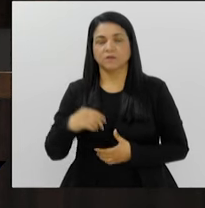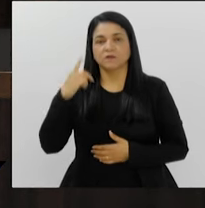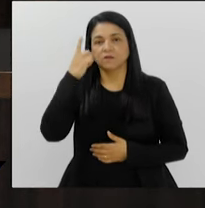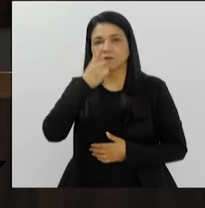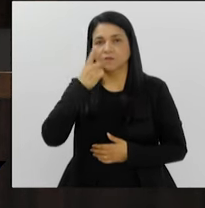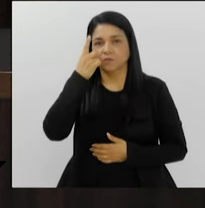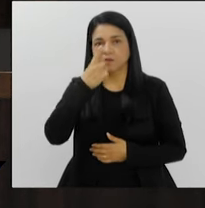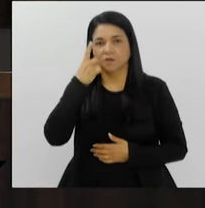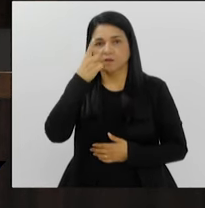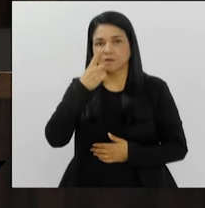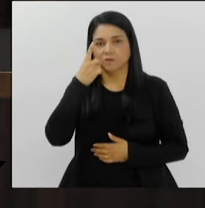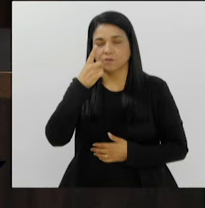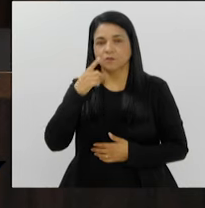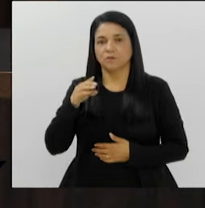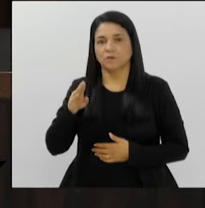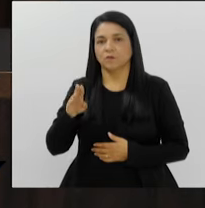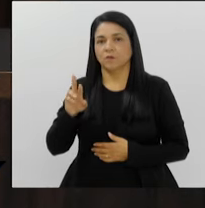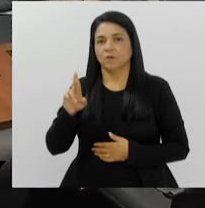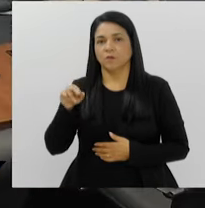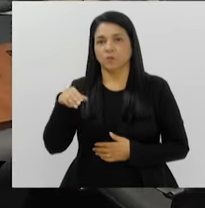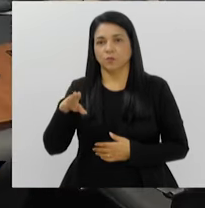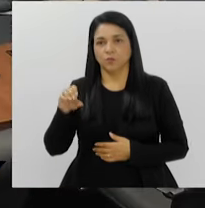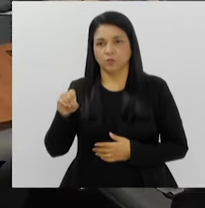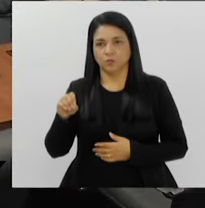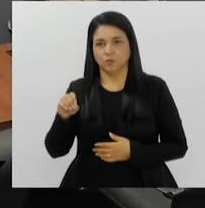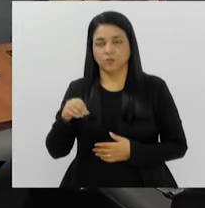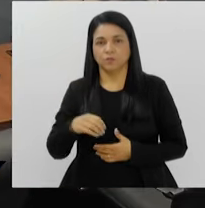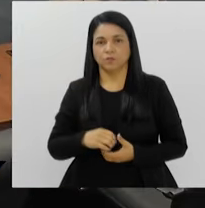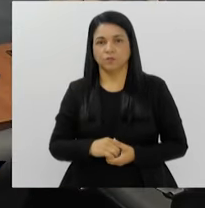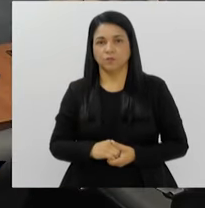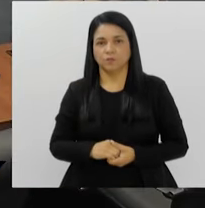Deputado Bruno Boareto, está aí?